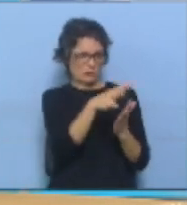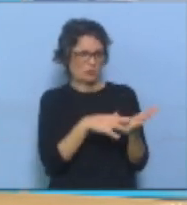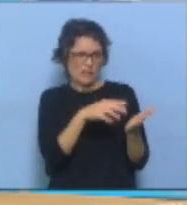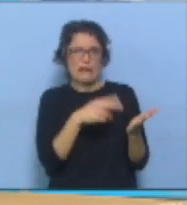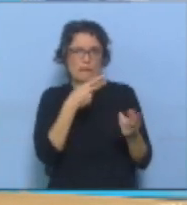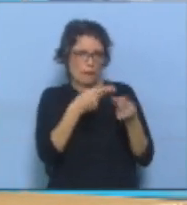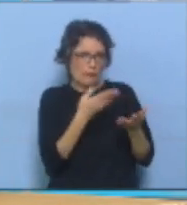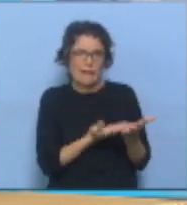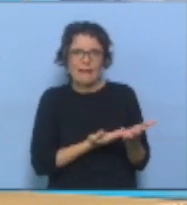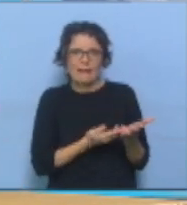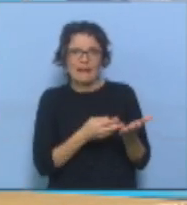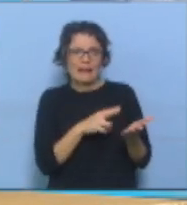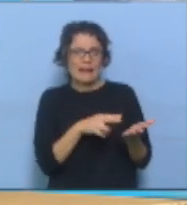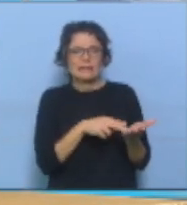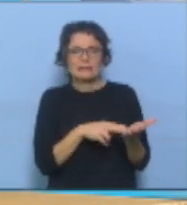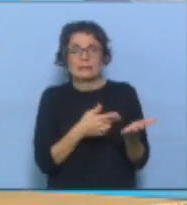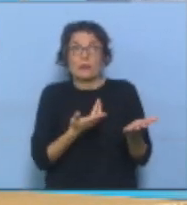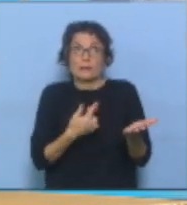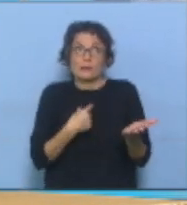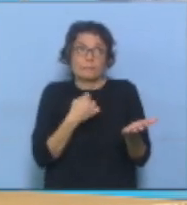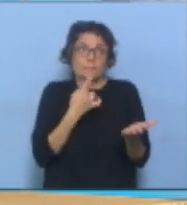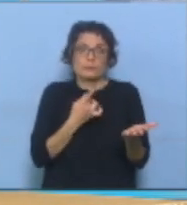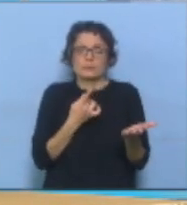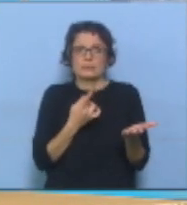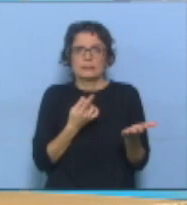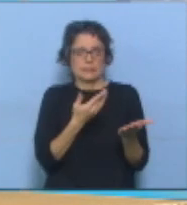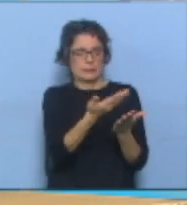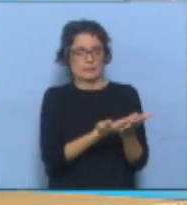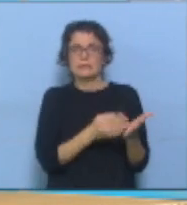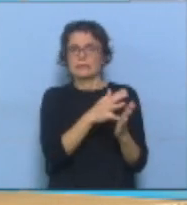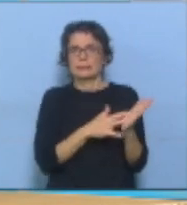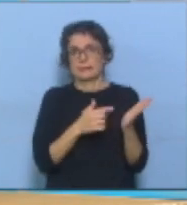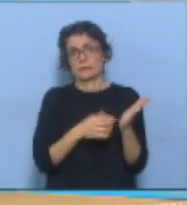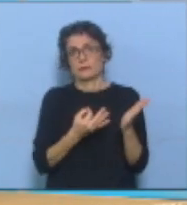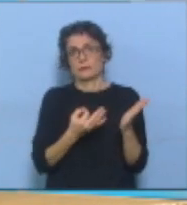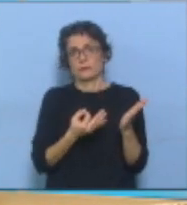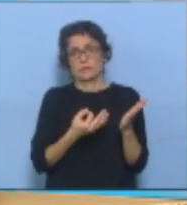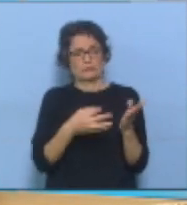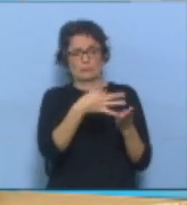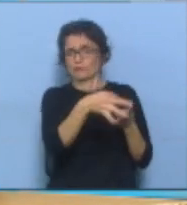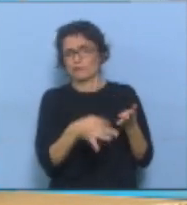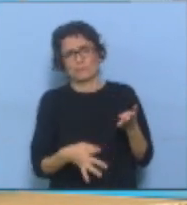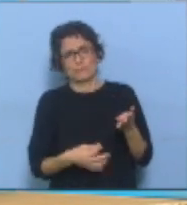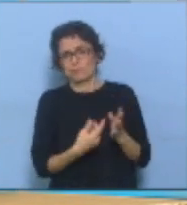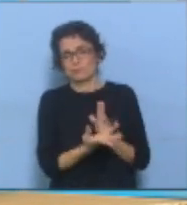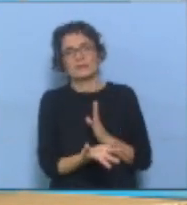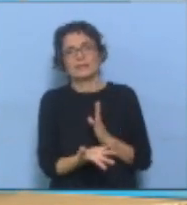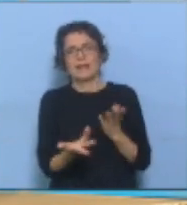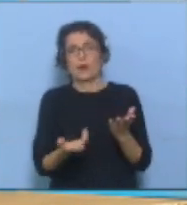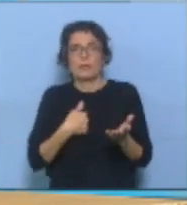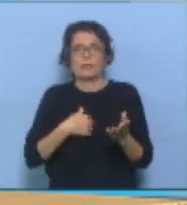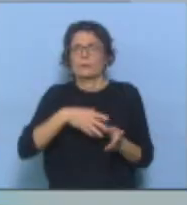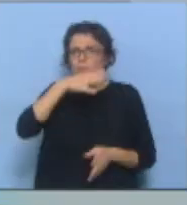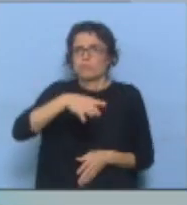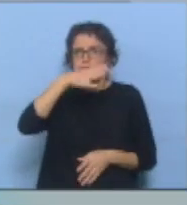que este texto tem tanta coisa que se lhe possa dizer que melhor é não falar muito